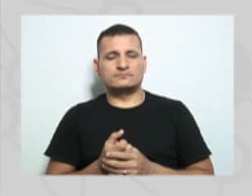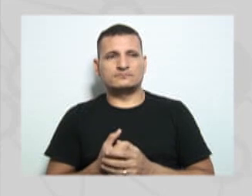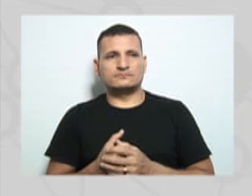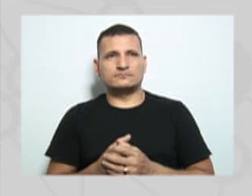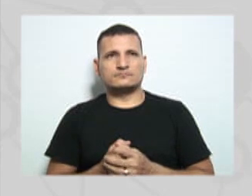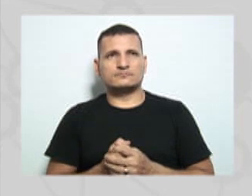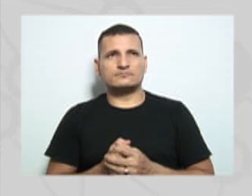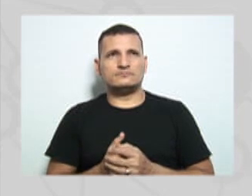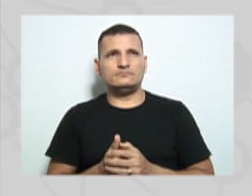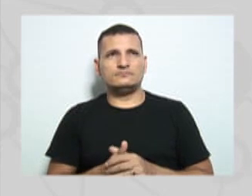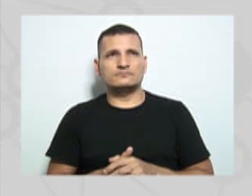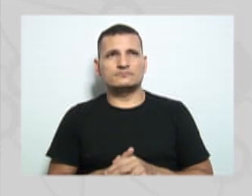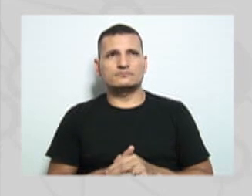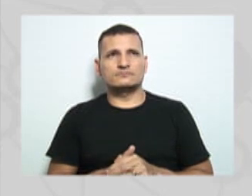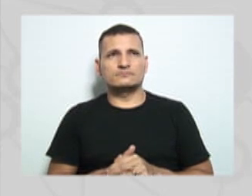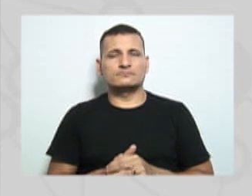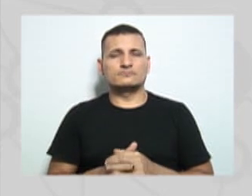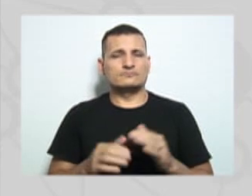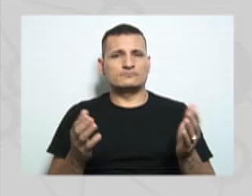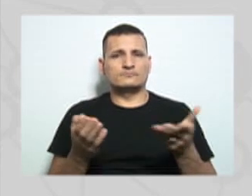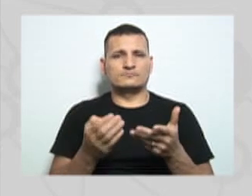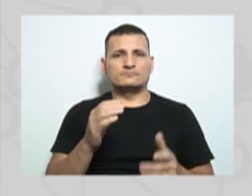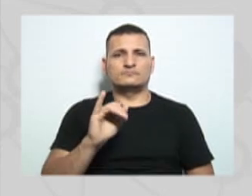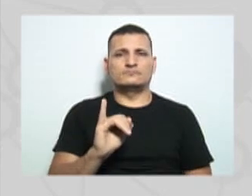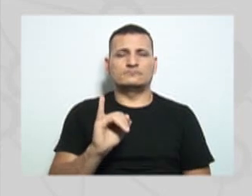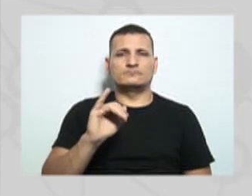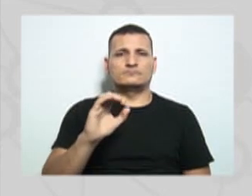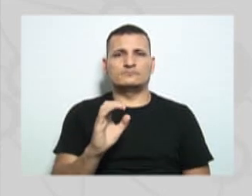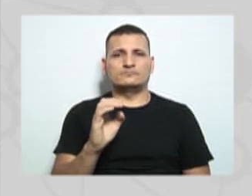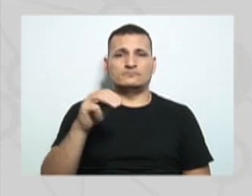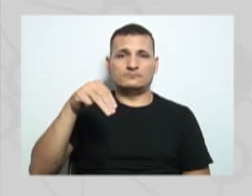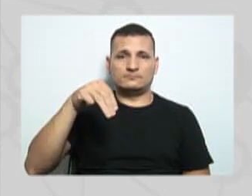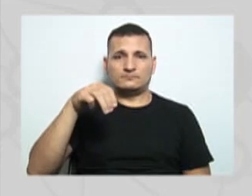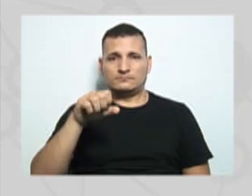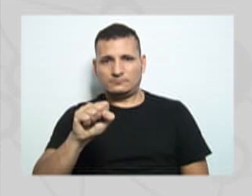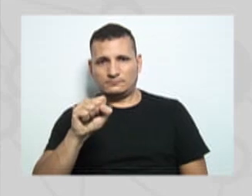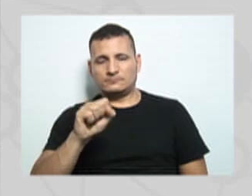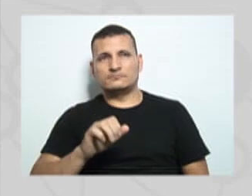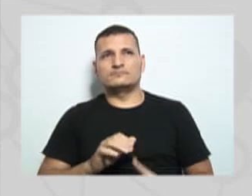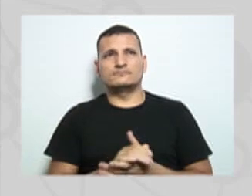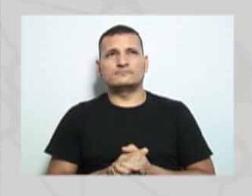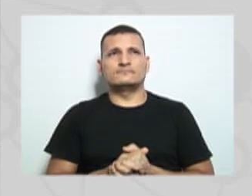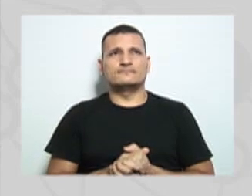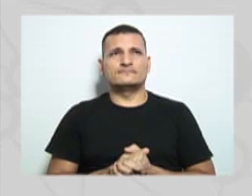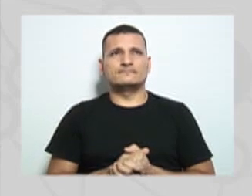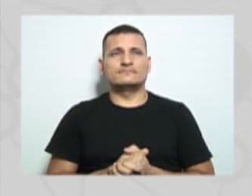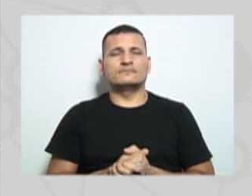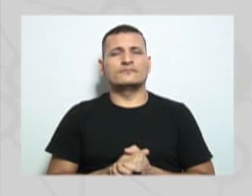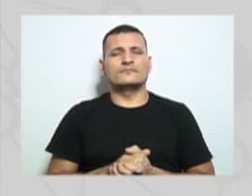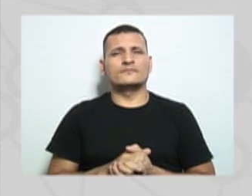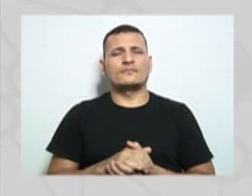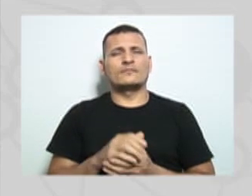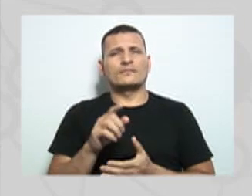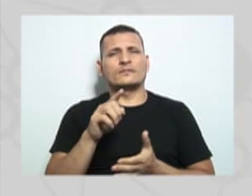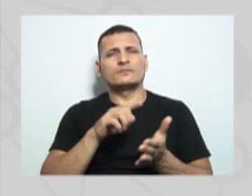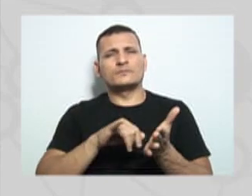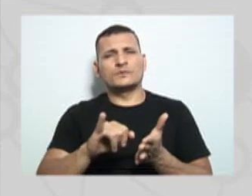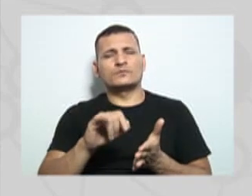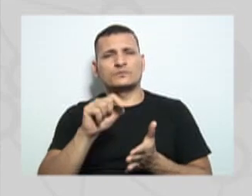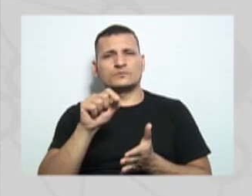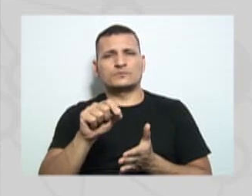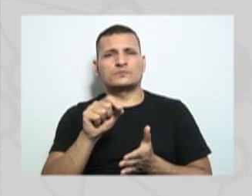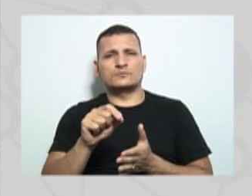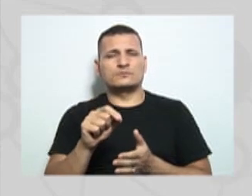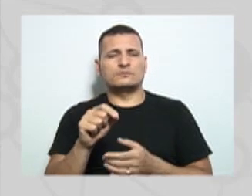cumulativo. Falamos do PIS e do COFINS, agora vamos falar do ICMS. Imposto sobre operações relativas à circulação